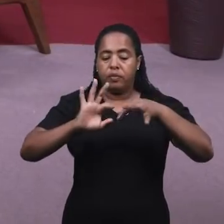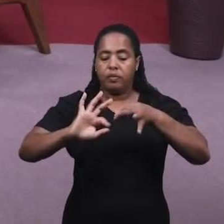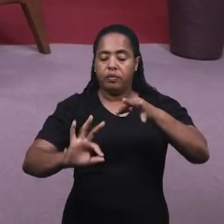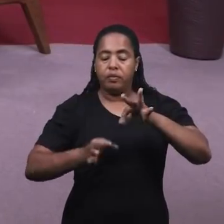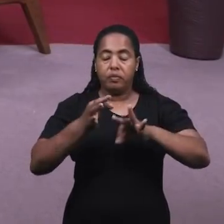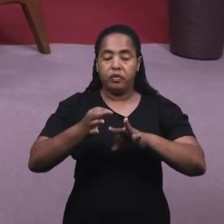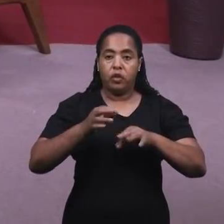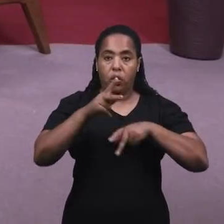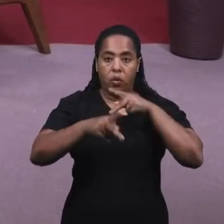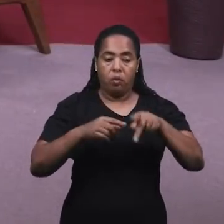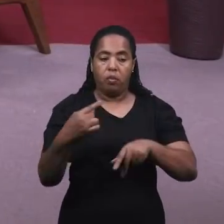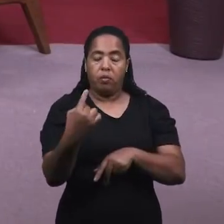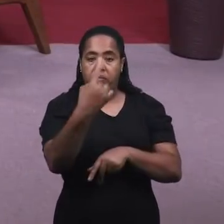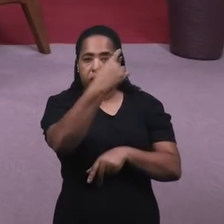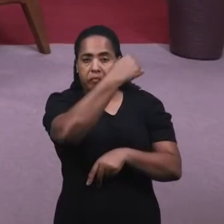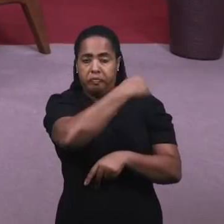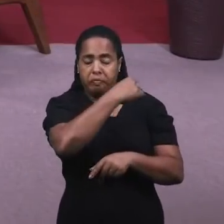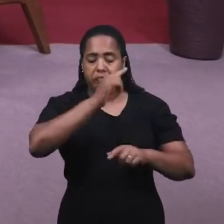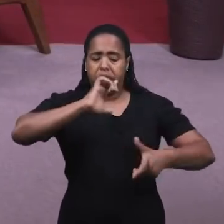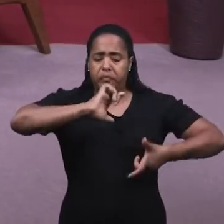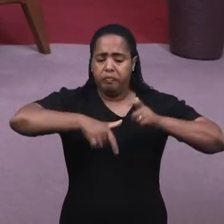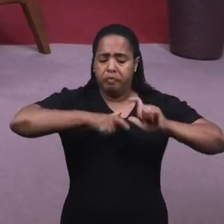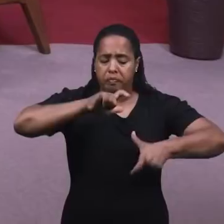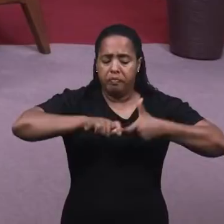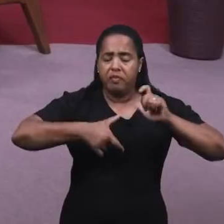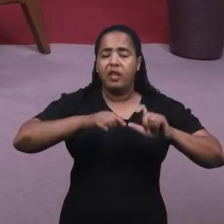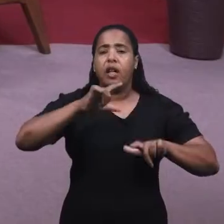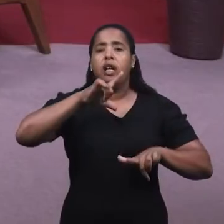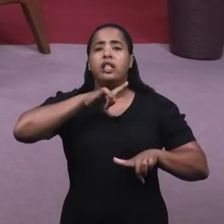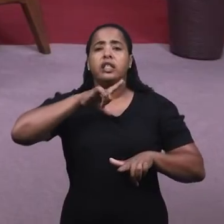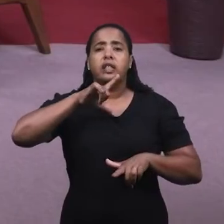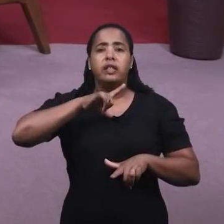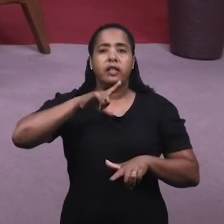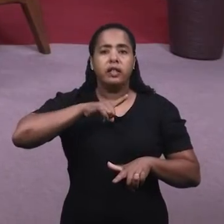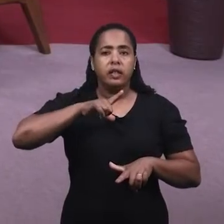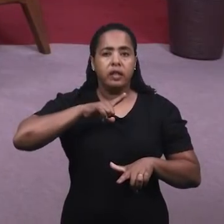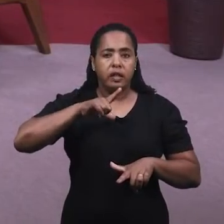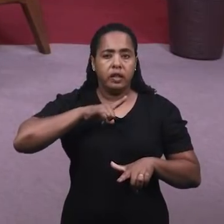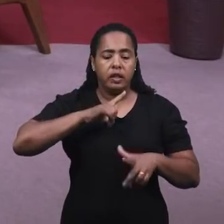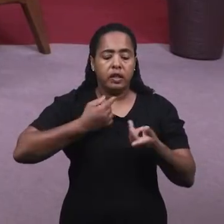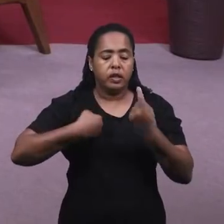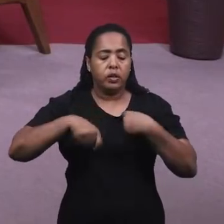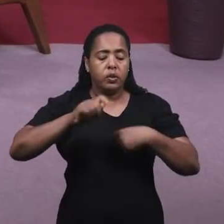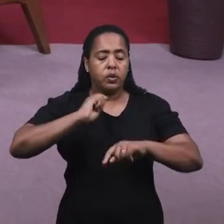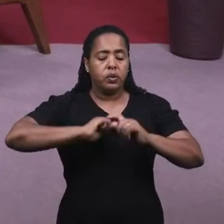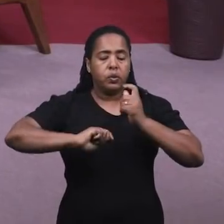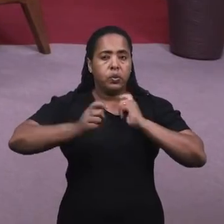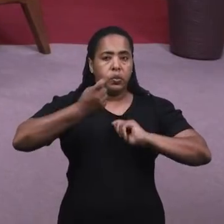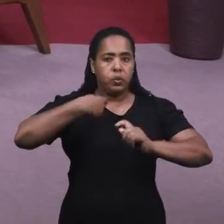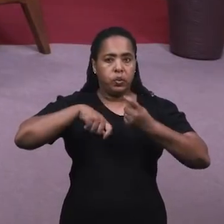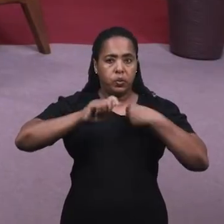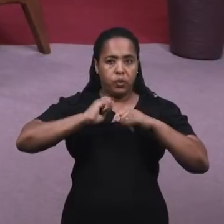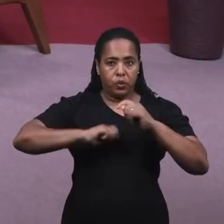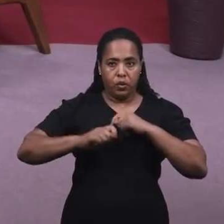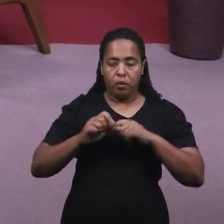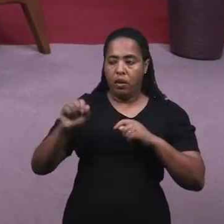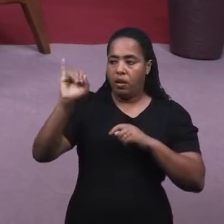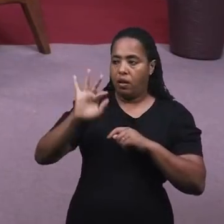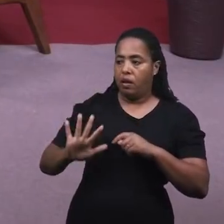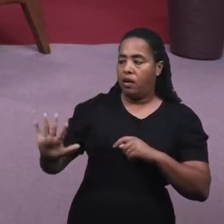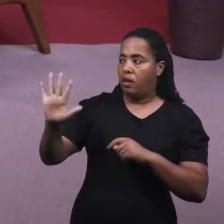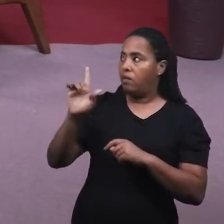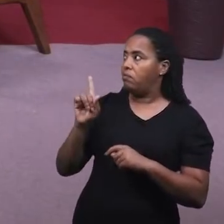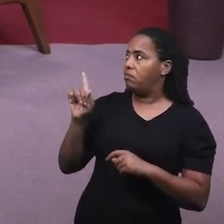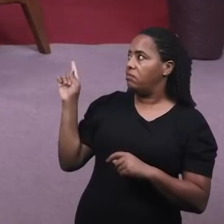povo de Israel tinha naturalmente uma questão econômica muito forte. É bom frisar que essas imagens são